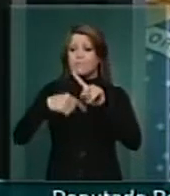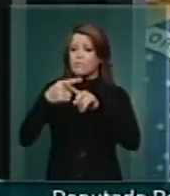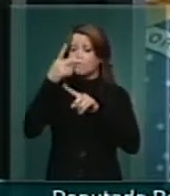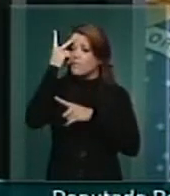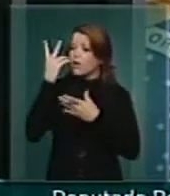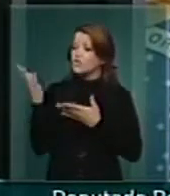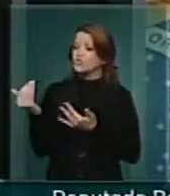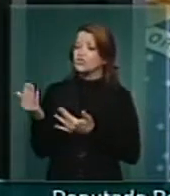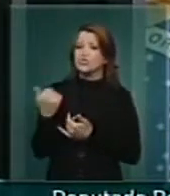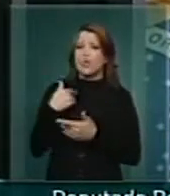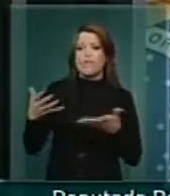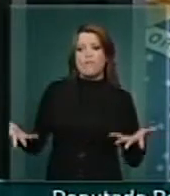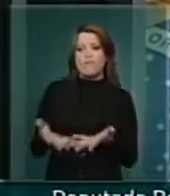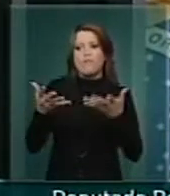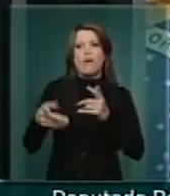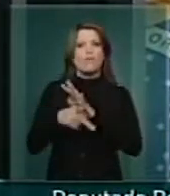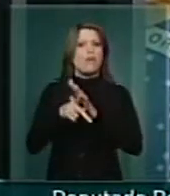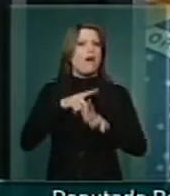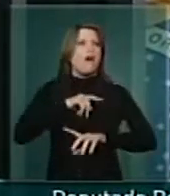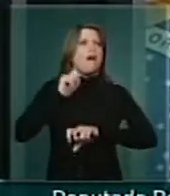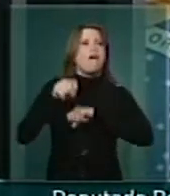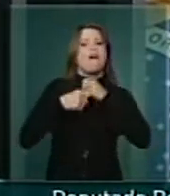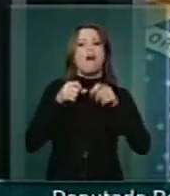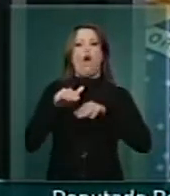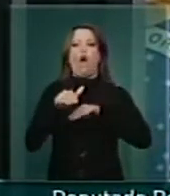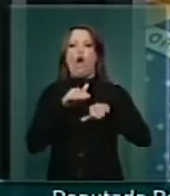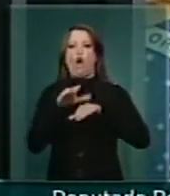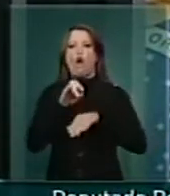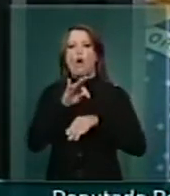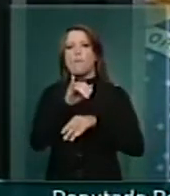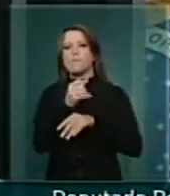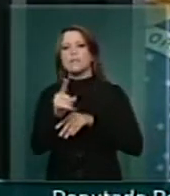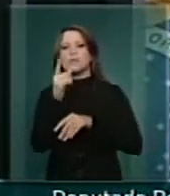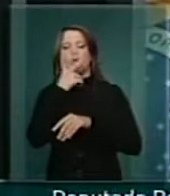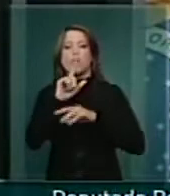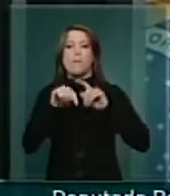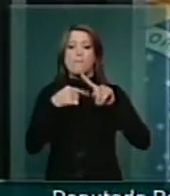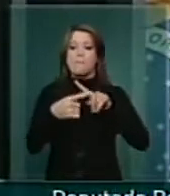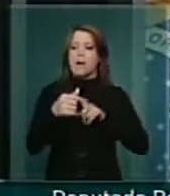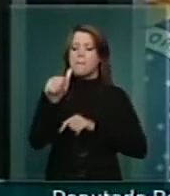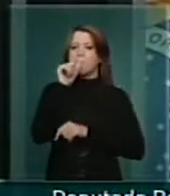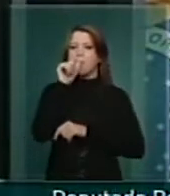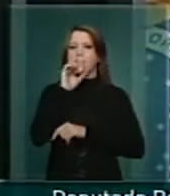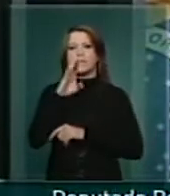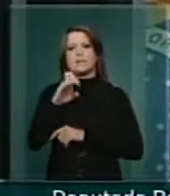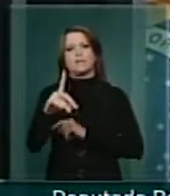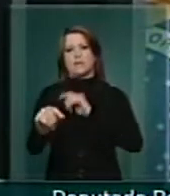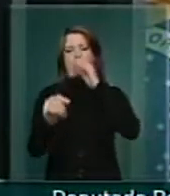jovens e adultos, incentivados pela euforia da competição, possam dar seus primeiros goles.